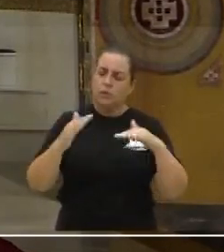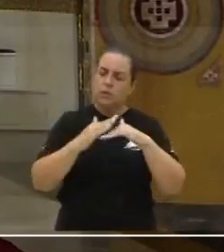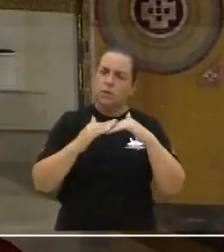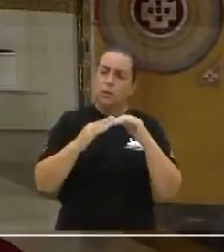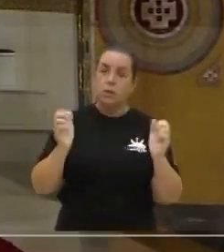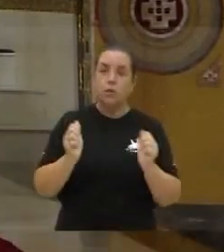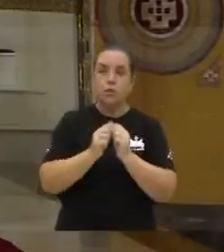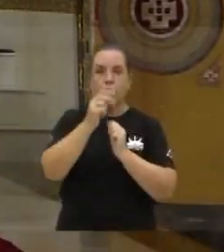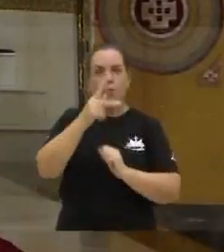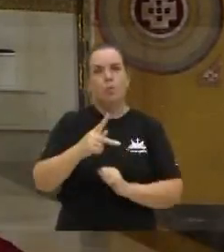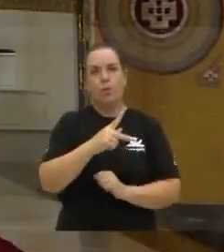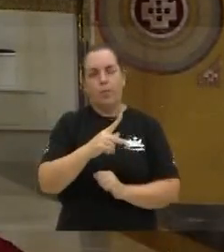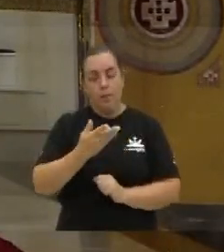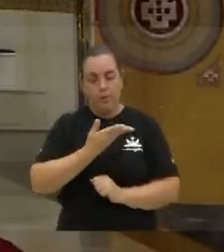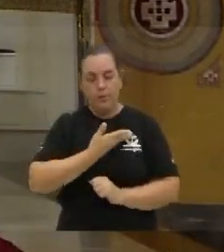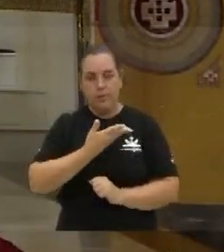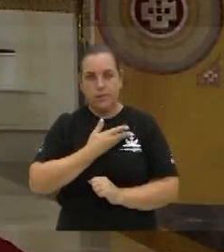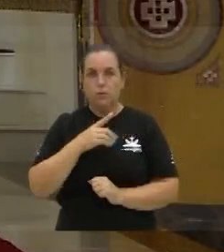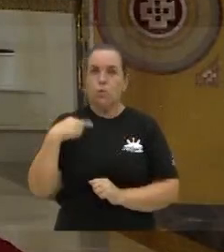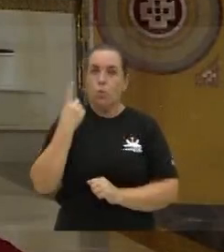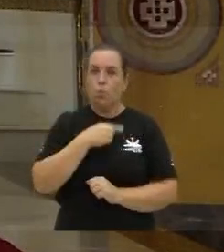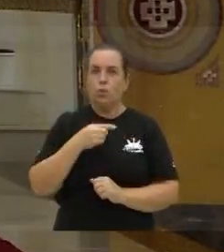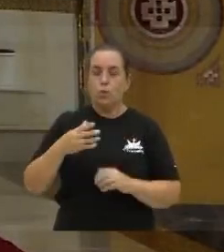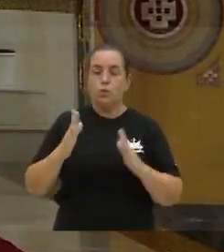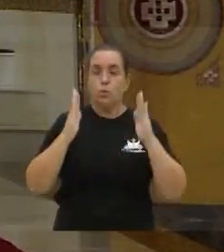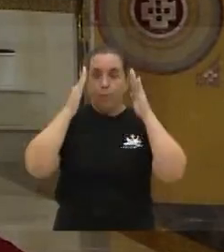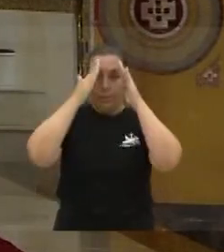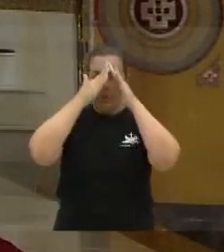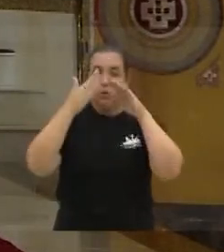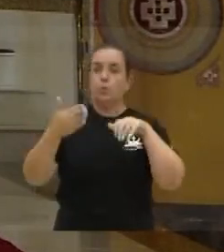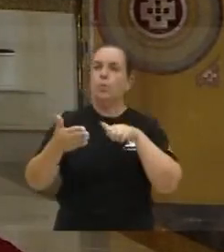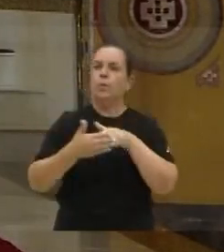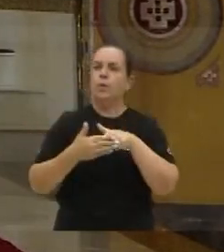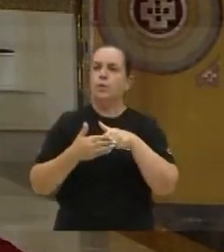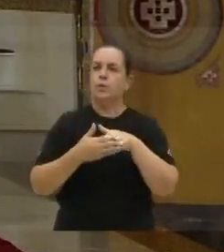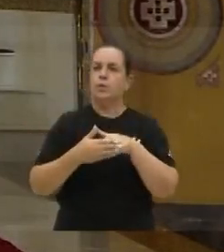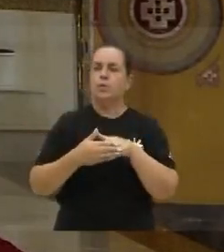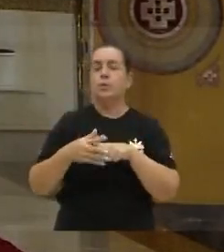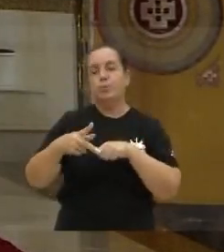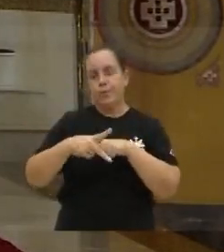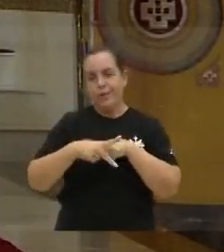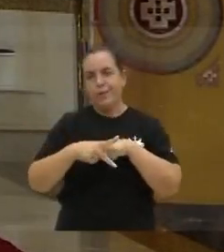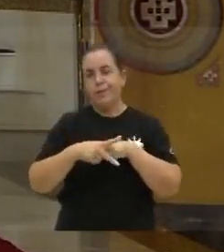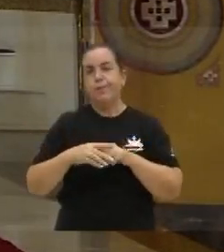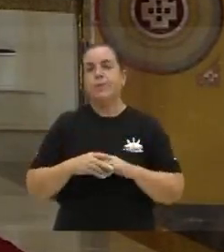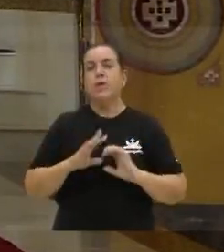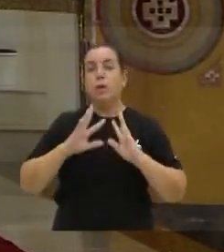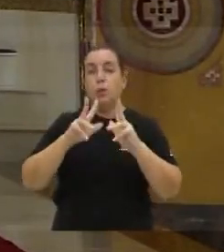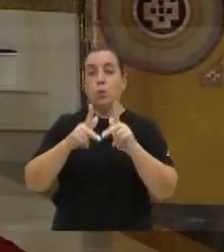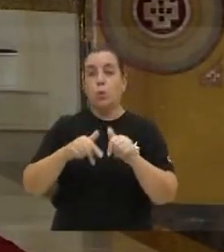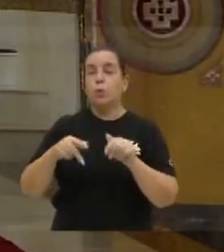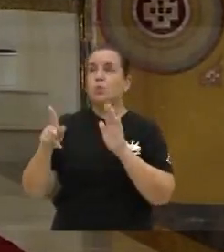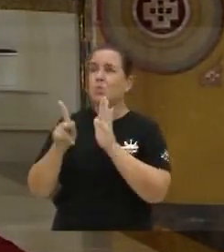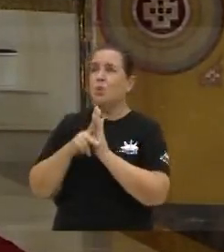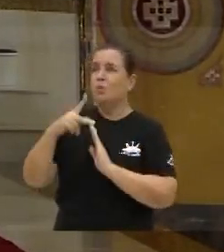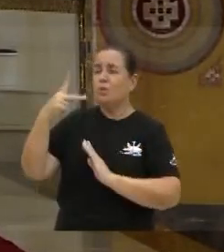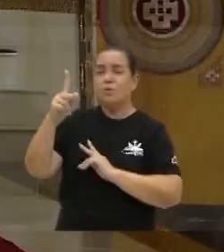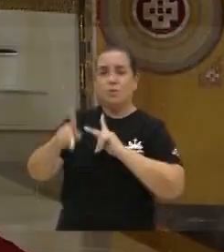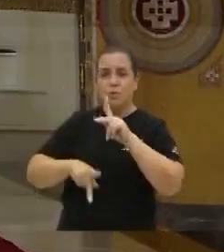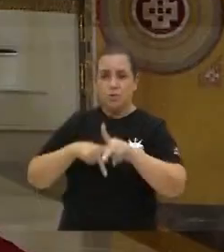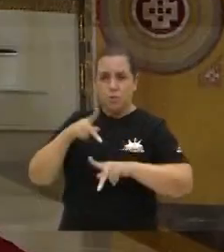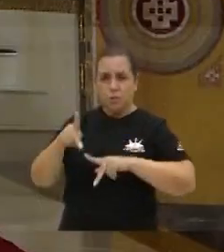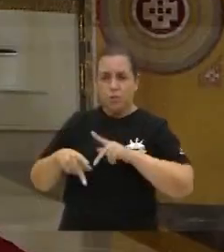caridade com o Papa Francisco, com o nosso arcebispo José Antônio Perus, emérito Pedro, e todos os ministros